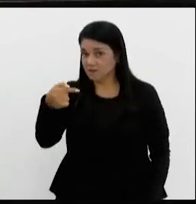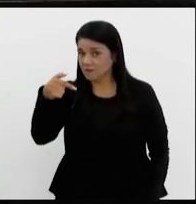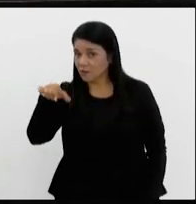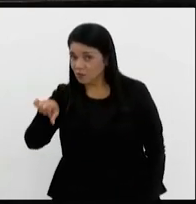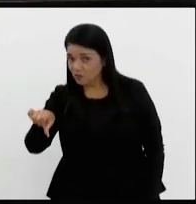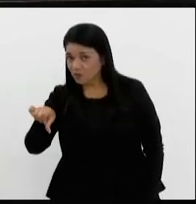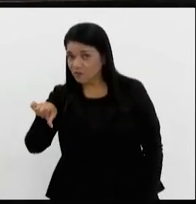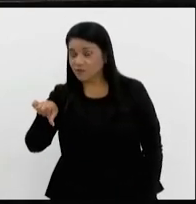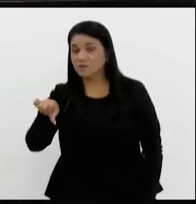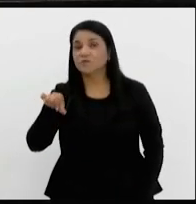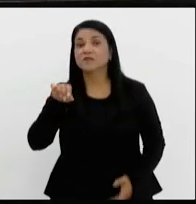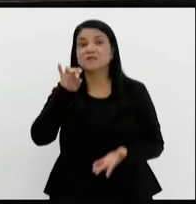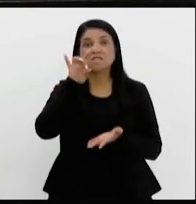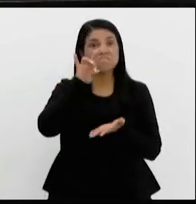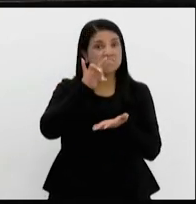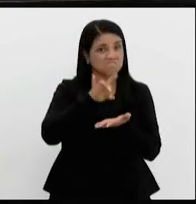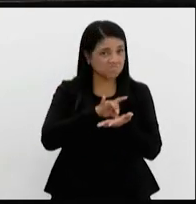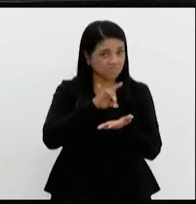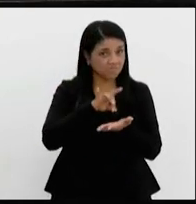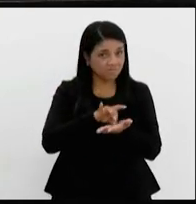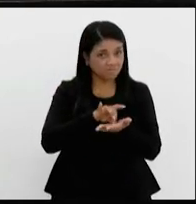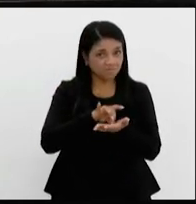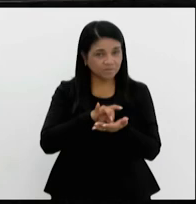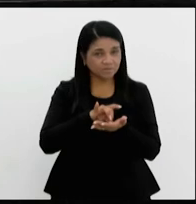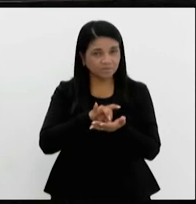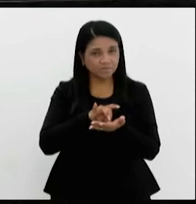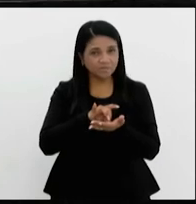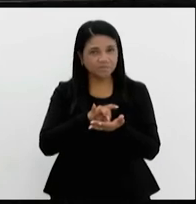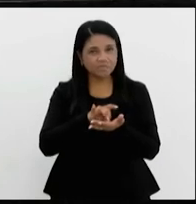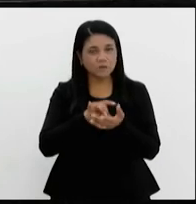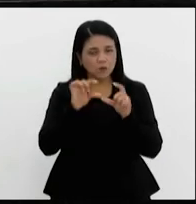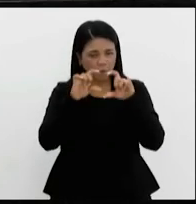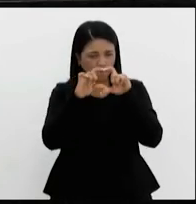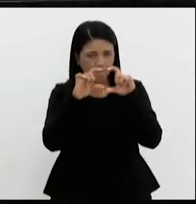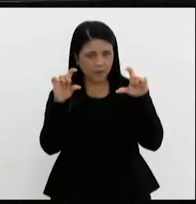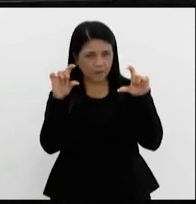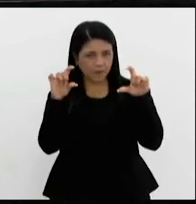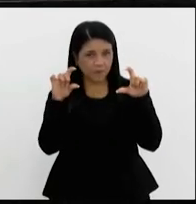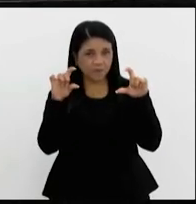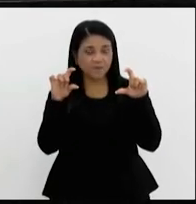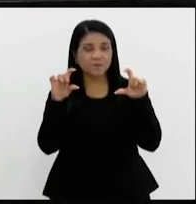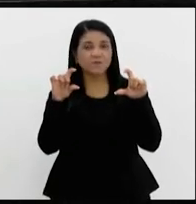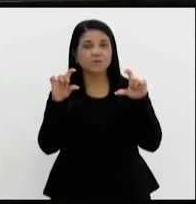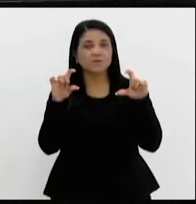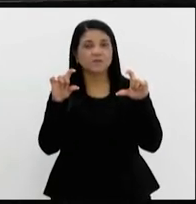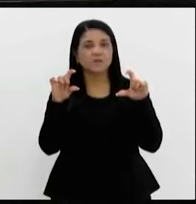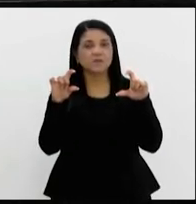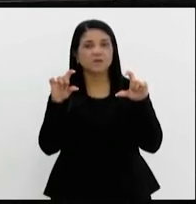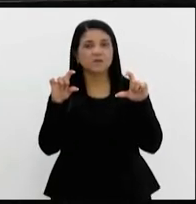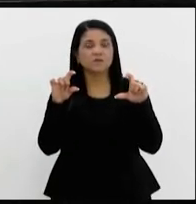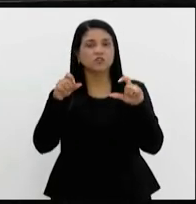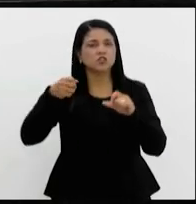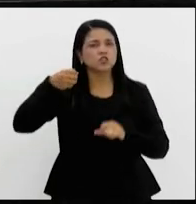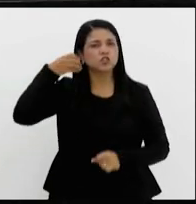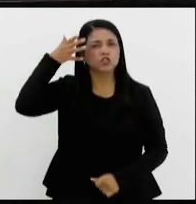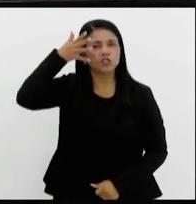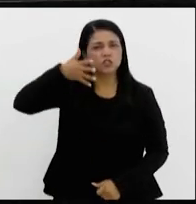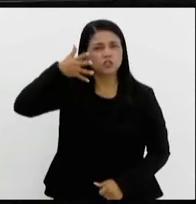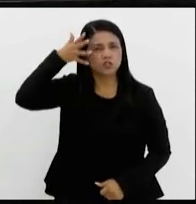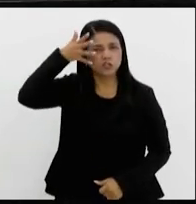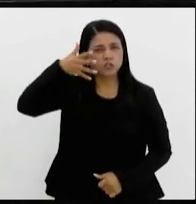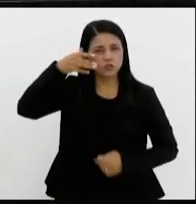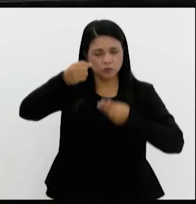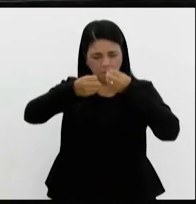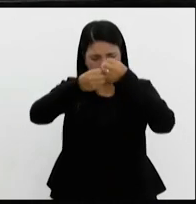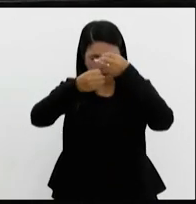é, na verdade, um trechinho pequeno de um polêmico discurso